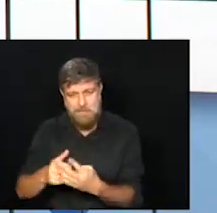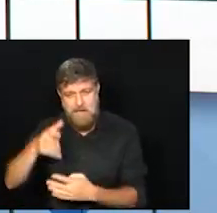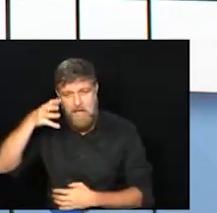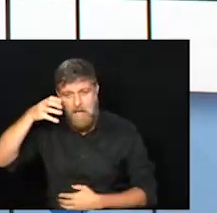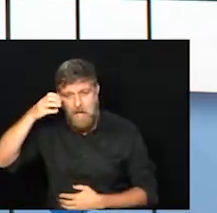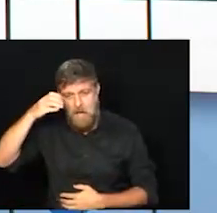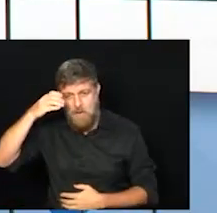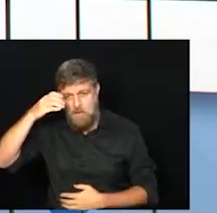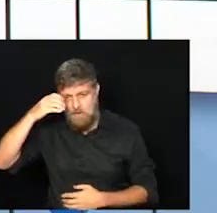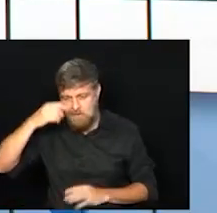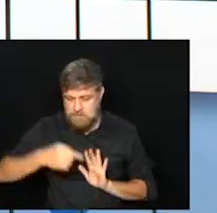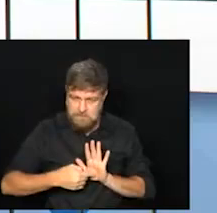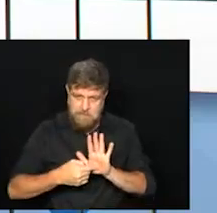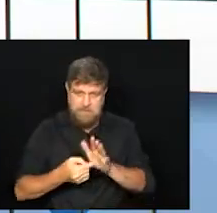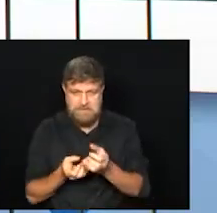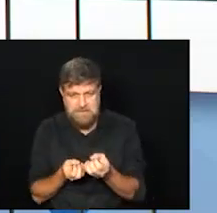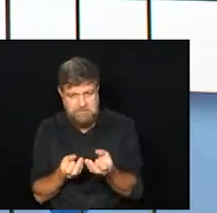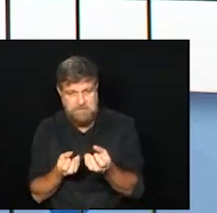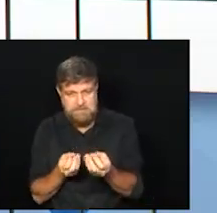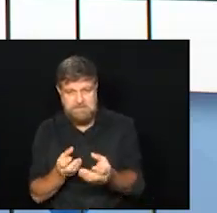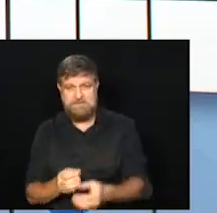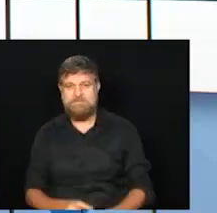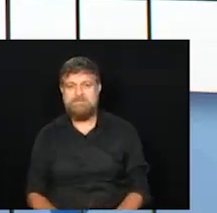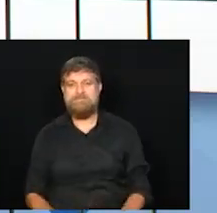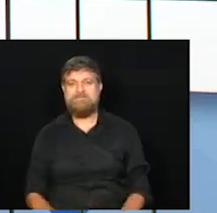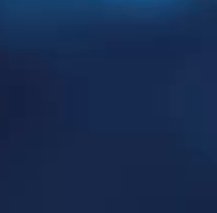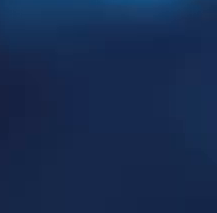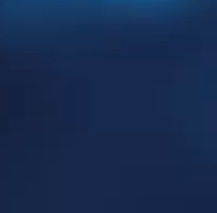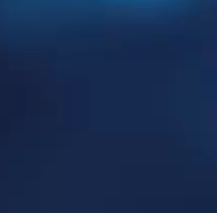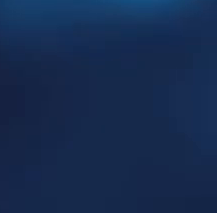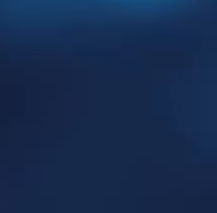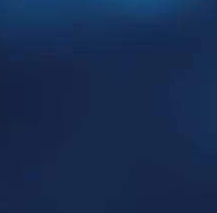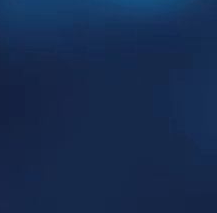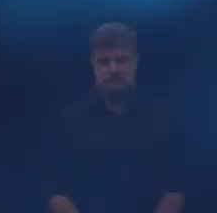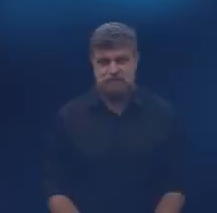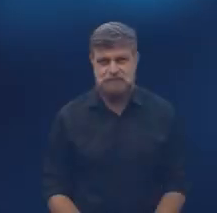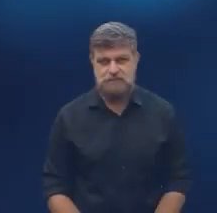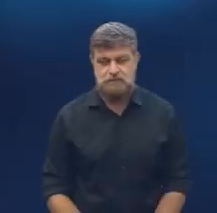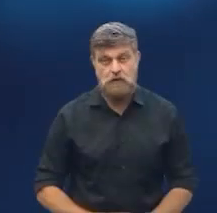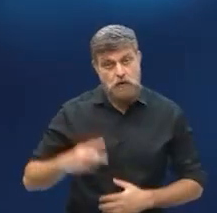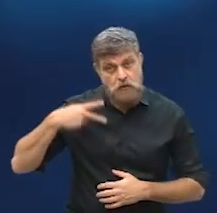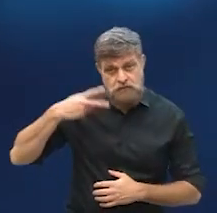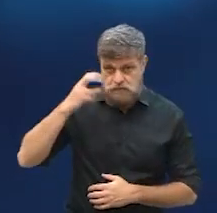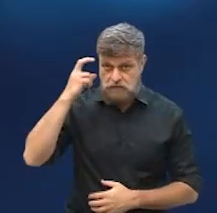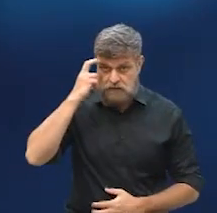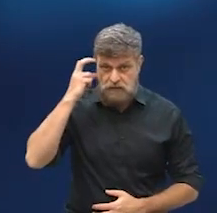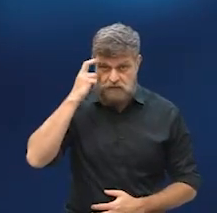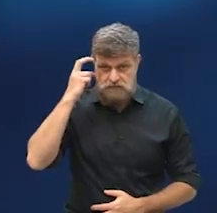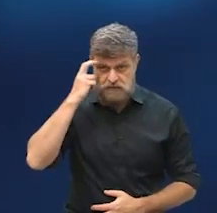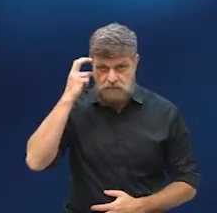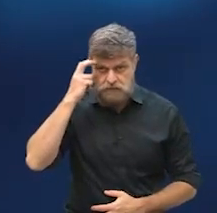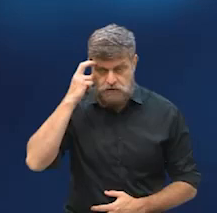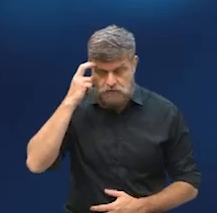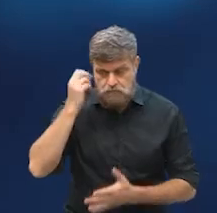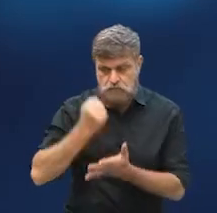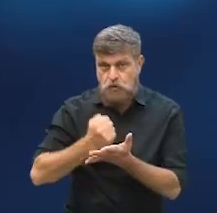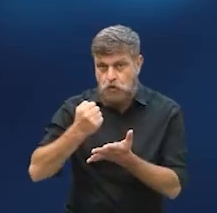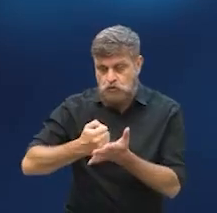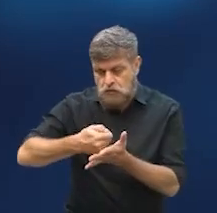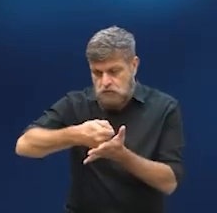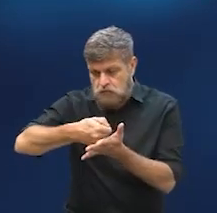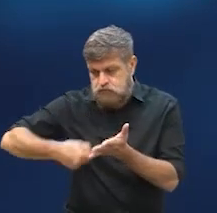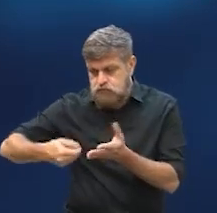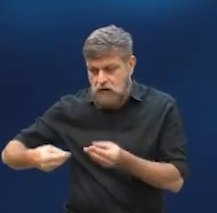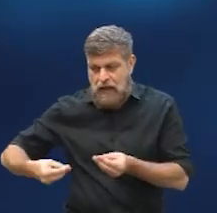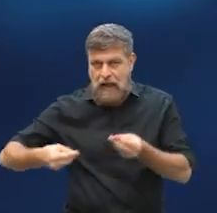André Aranha é quem traz as informações. O vereador Carlinhos Camelô protocolou uma